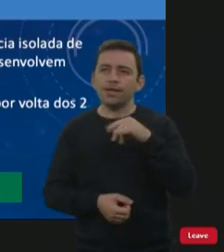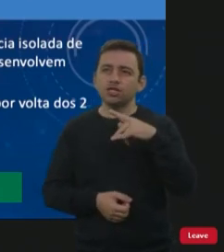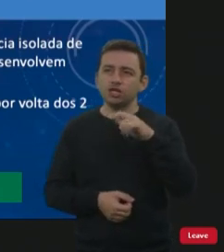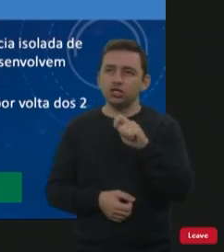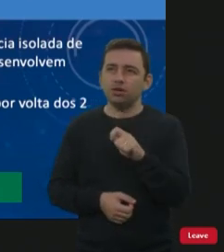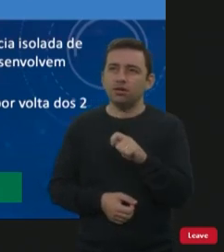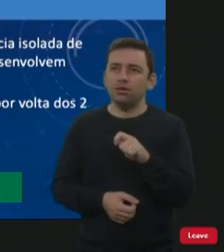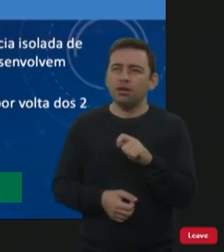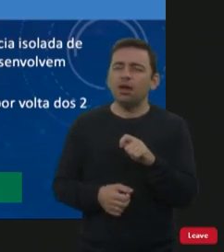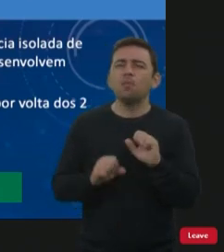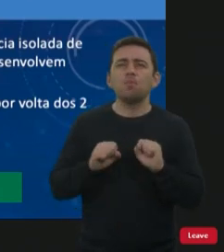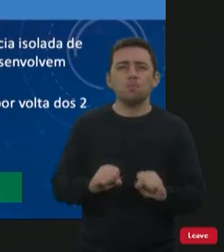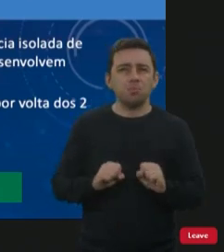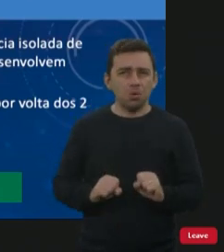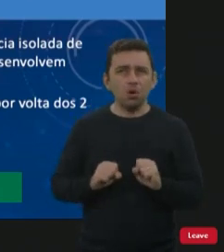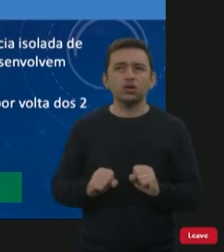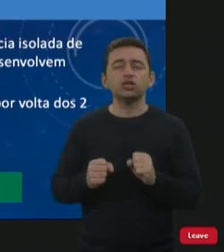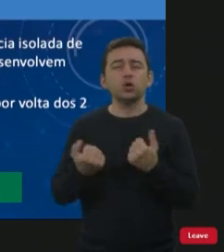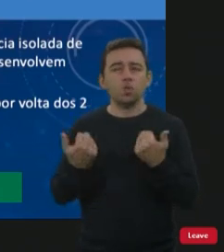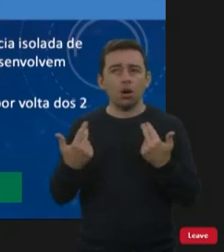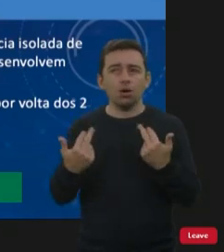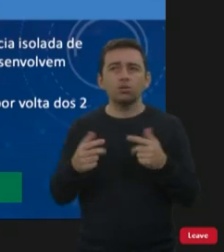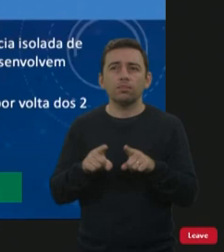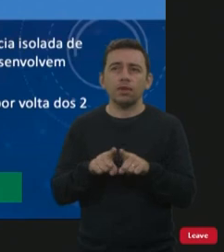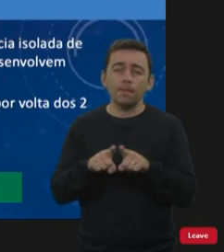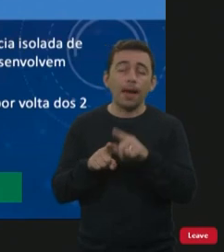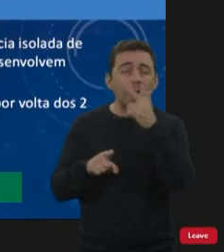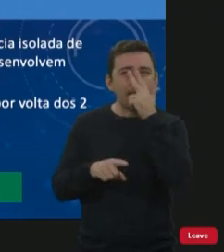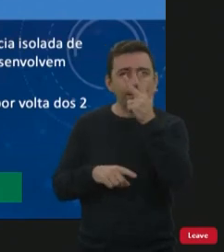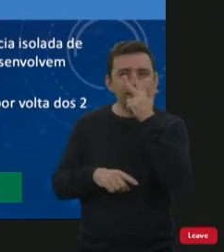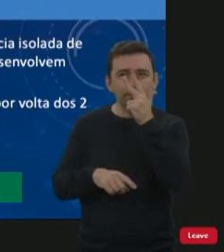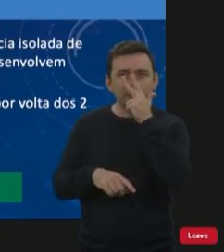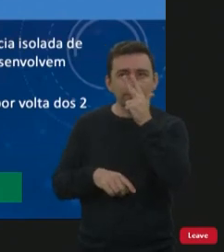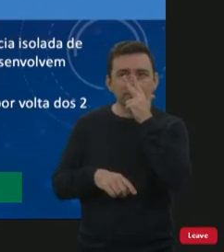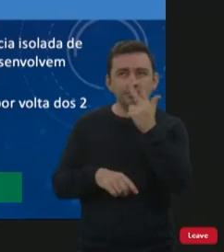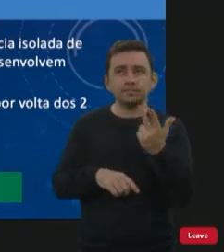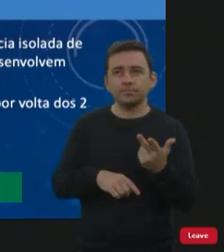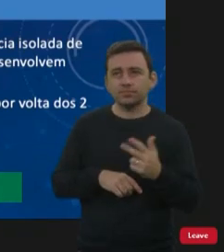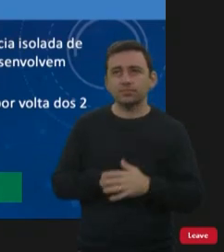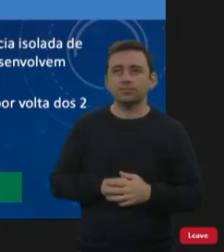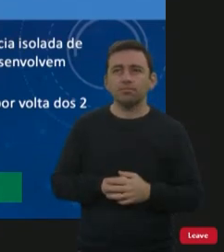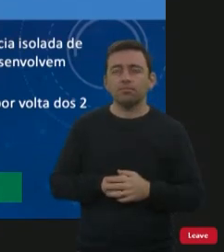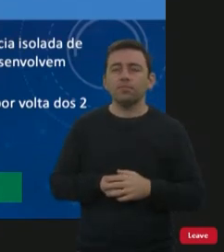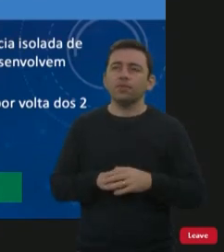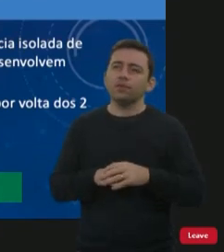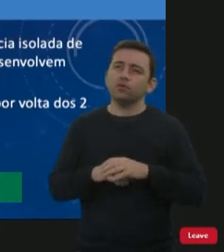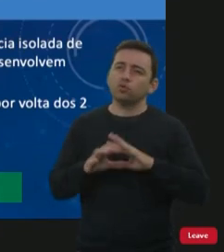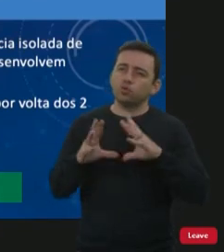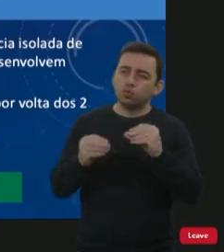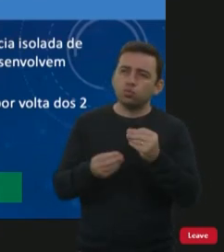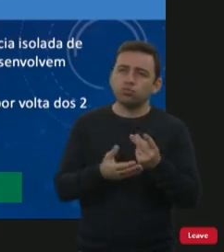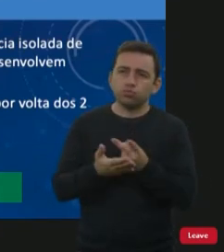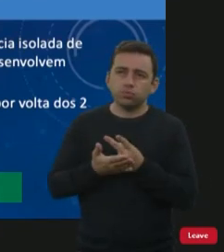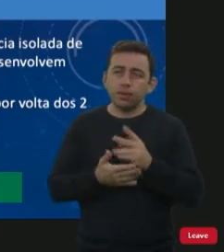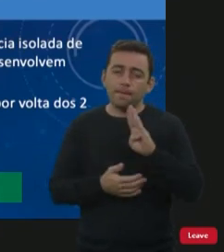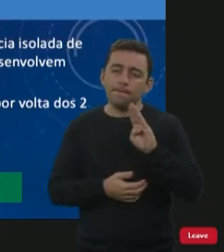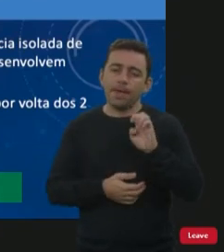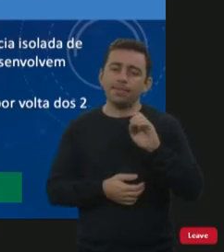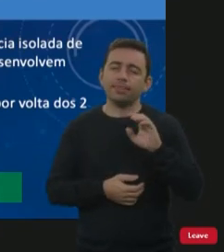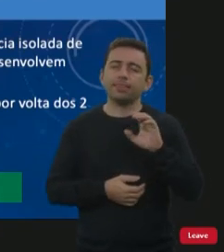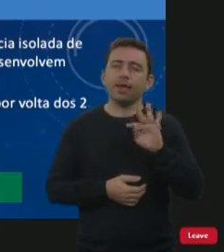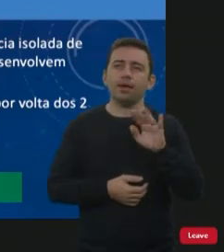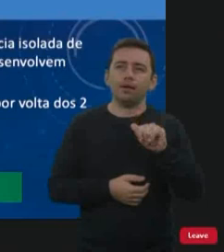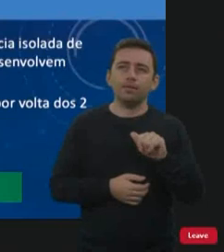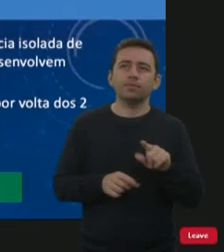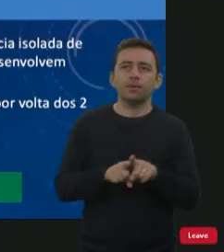algo semelhante, não é igual, né? Pode ter algo semelhante nesses pacientes de beta-oxidação, né?